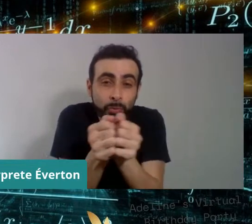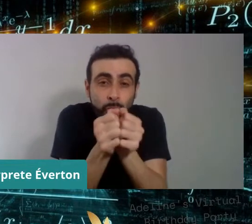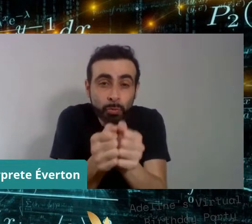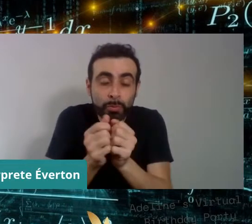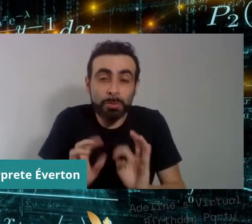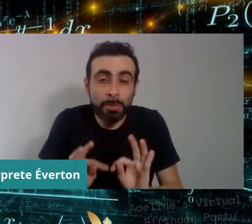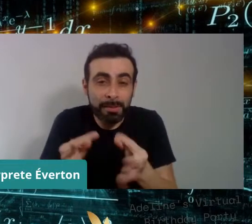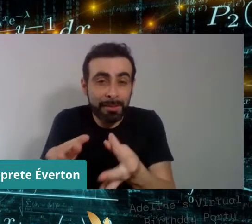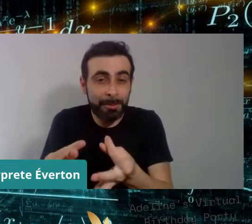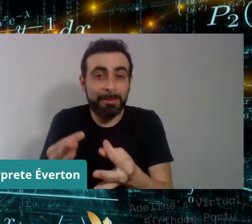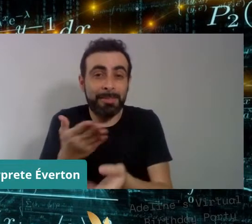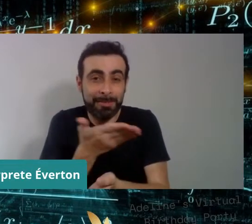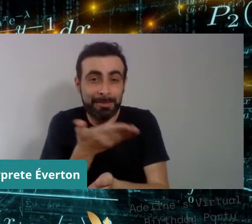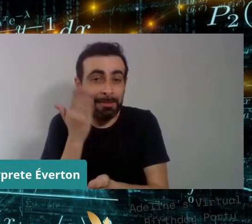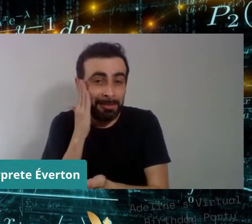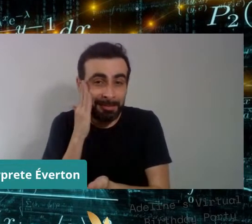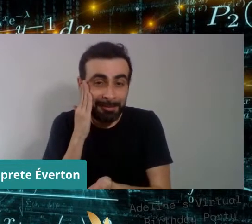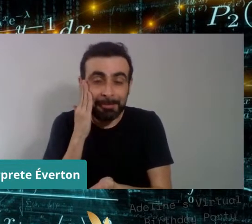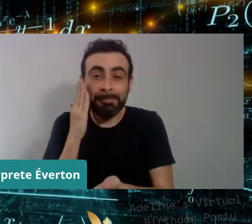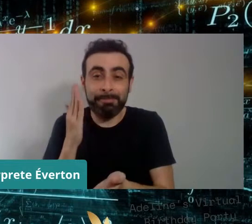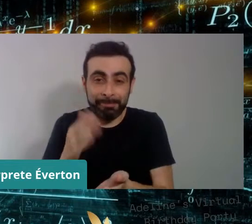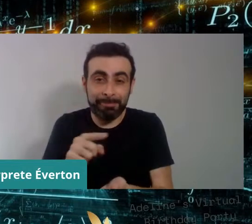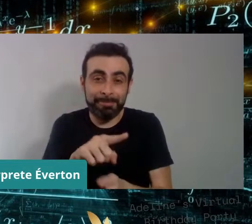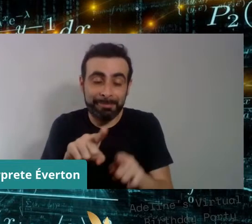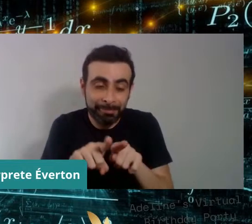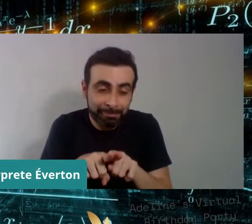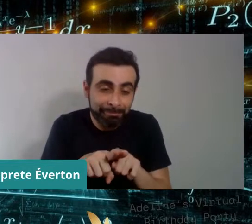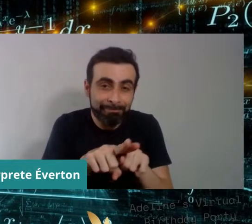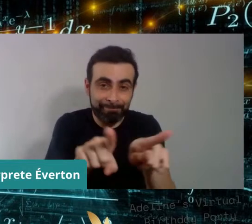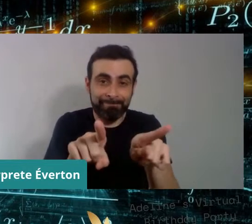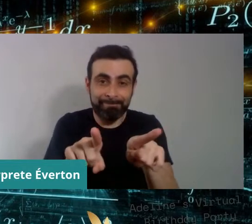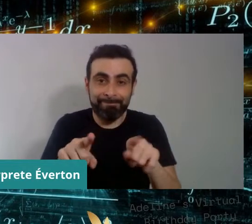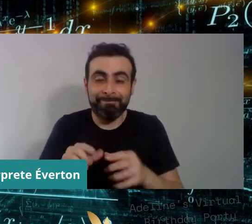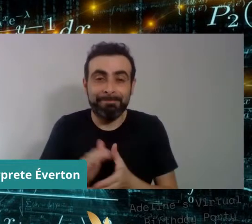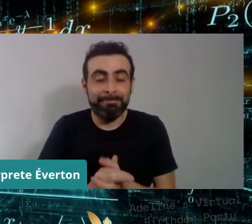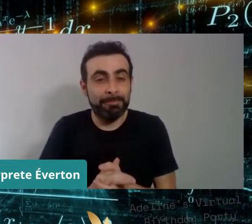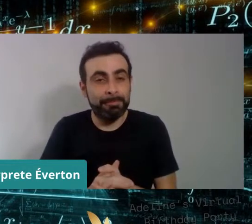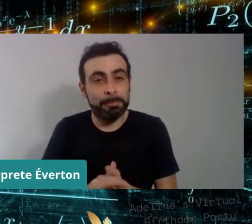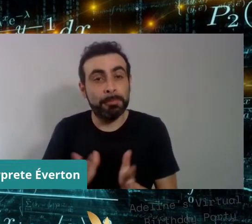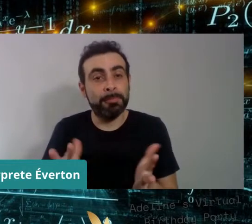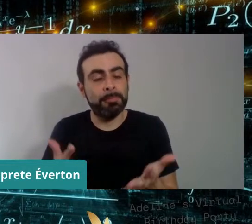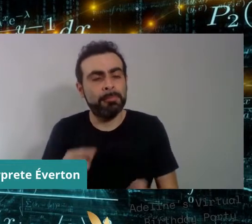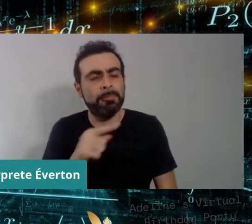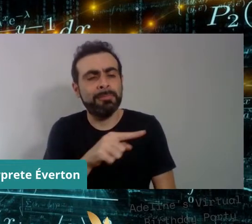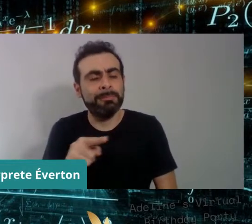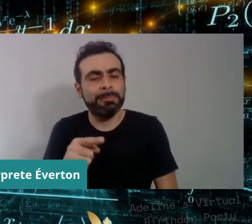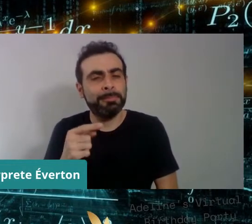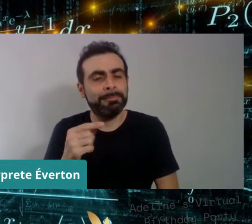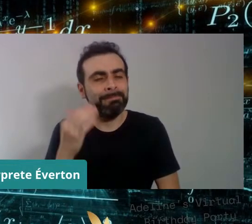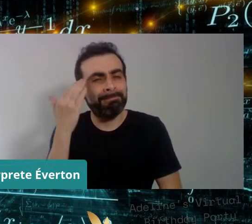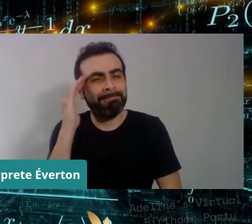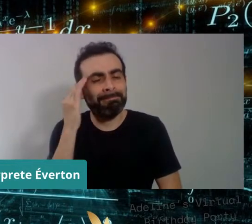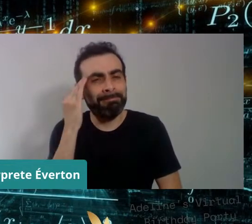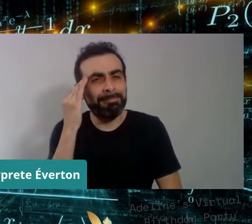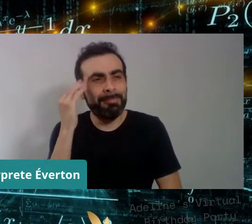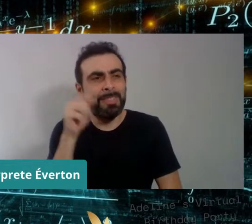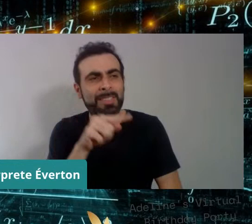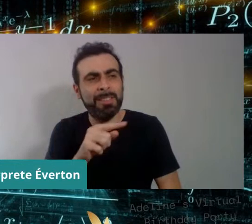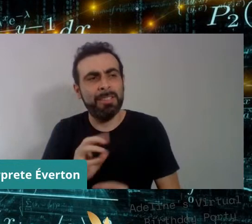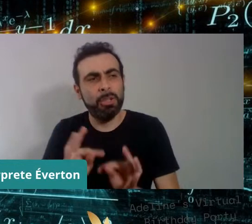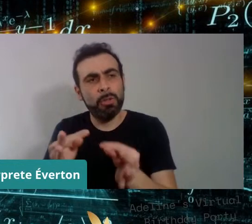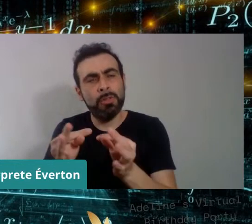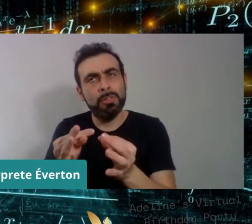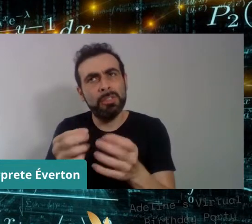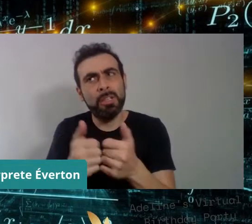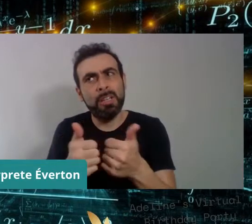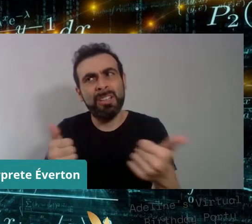Vocês não sabem, simplesmente não têm noção de como é a vida sem estar